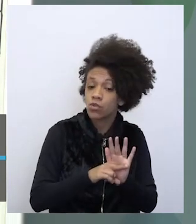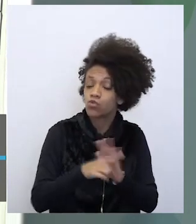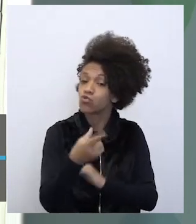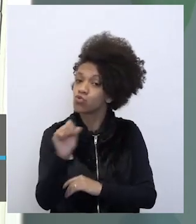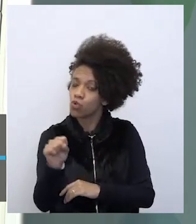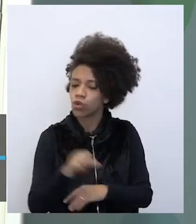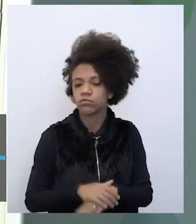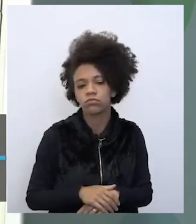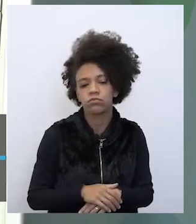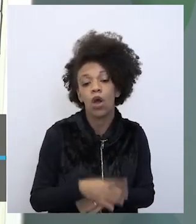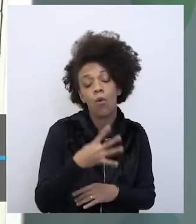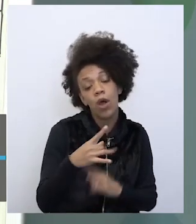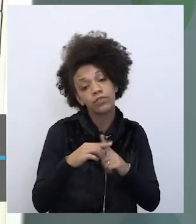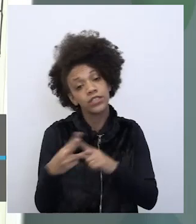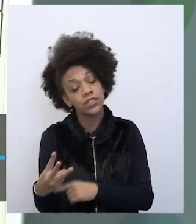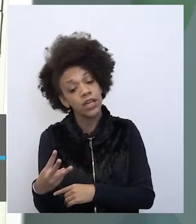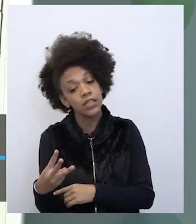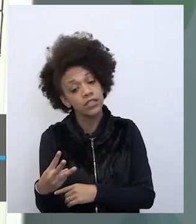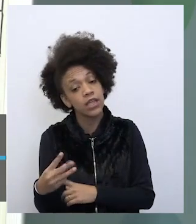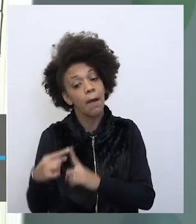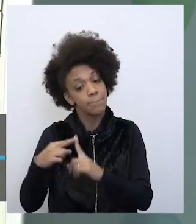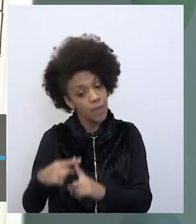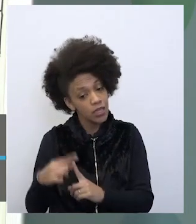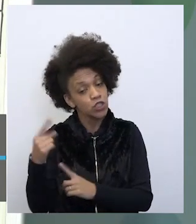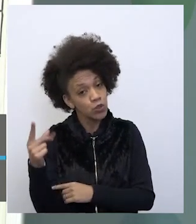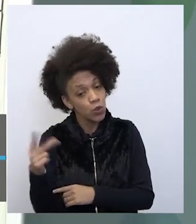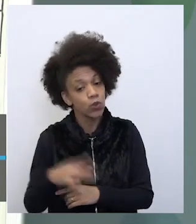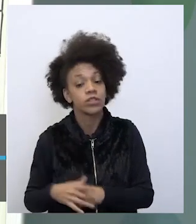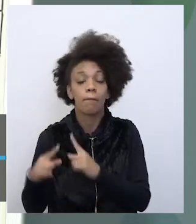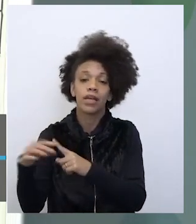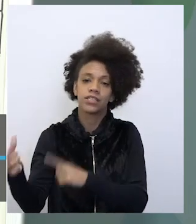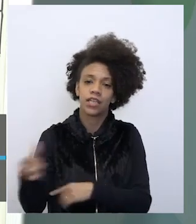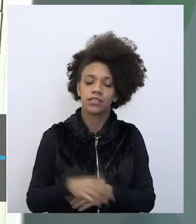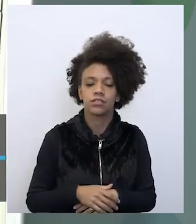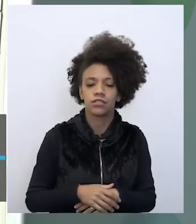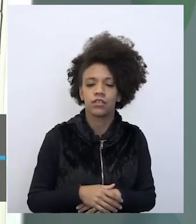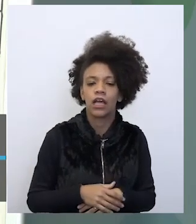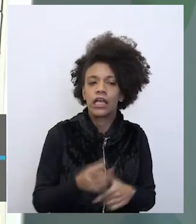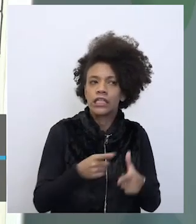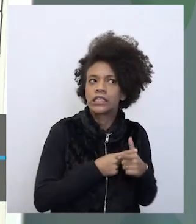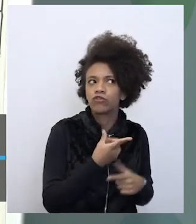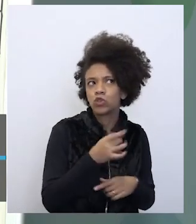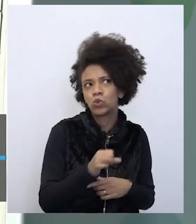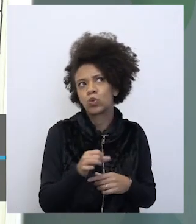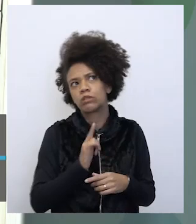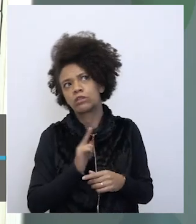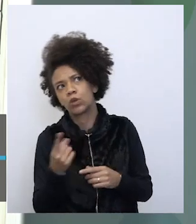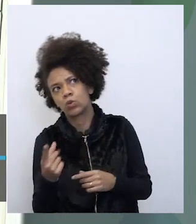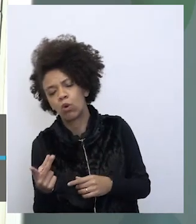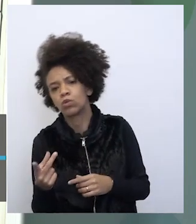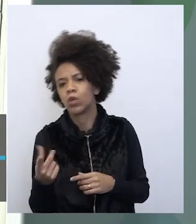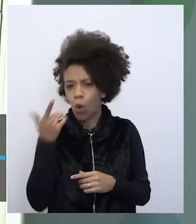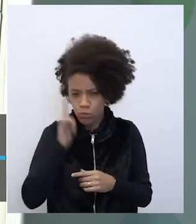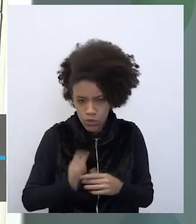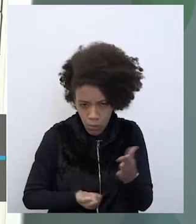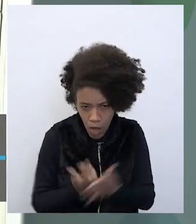18. 4 vezes 3, 12, mais 6. Devo 18, tenho 12 para pagar, consigo pagar,